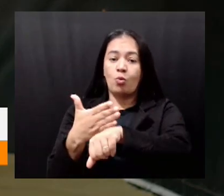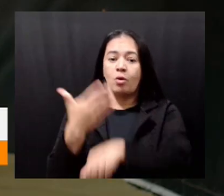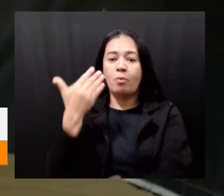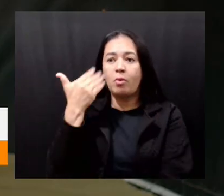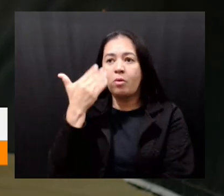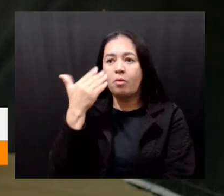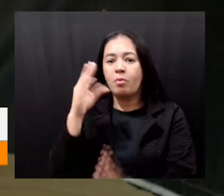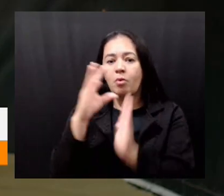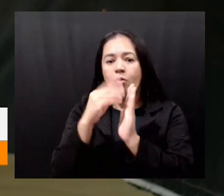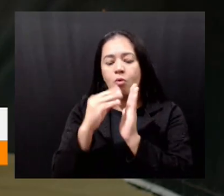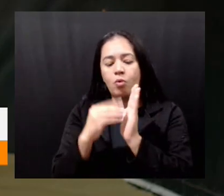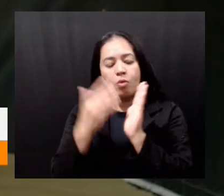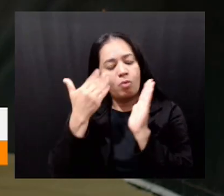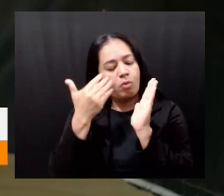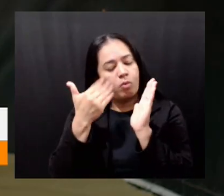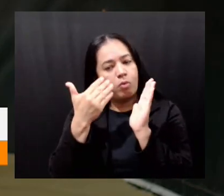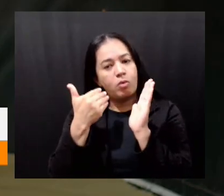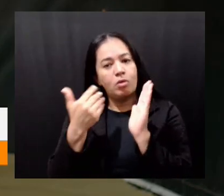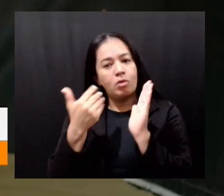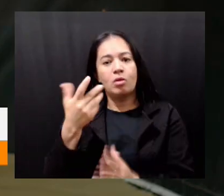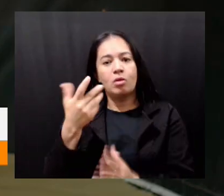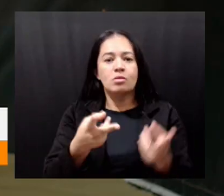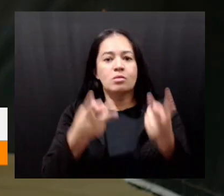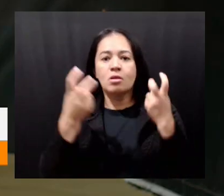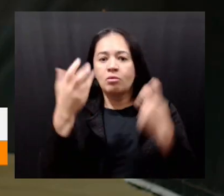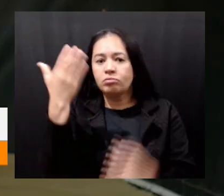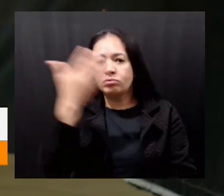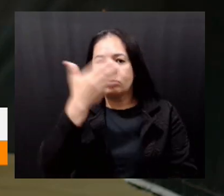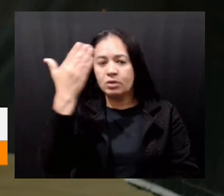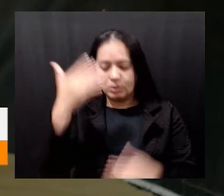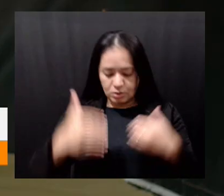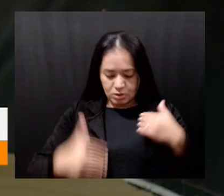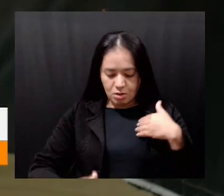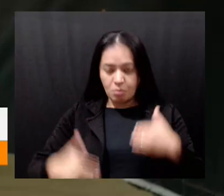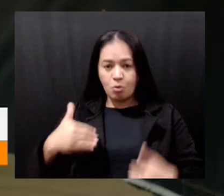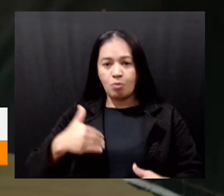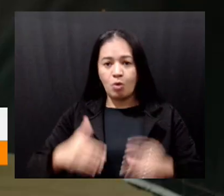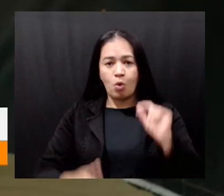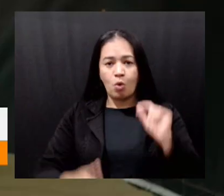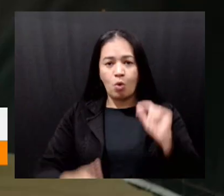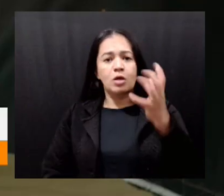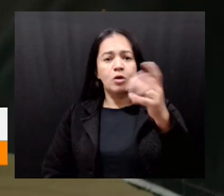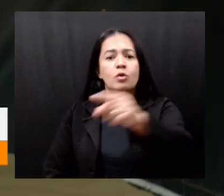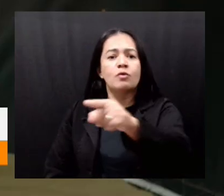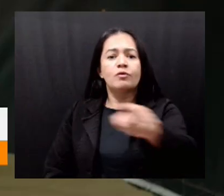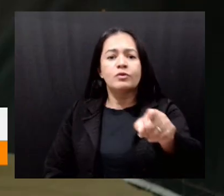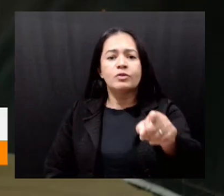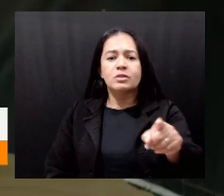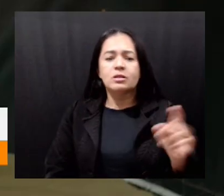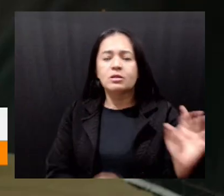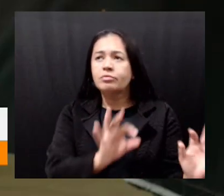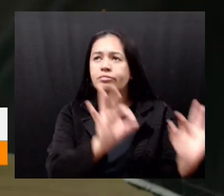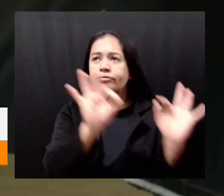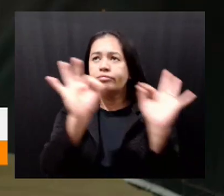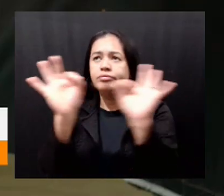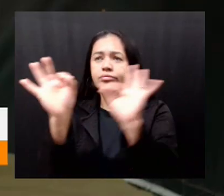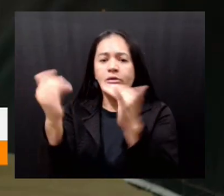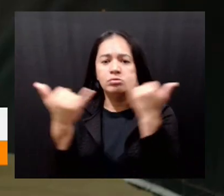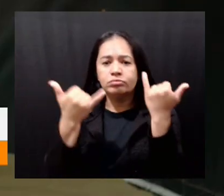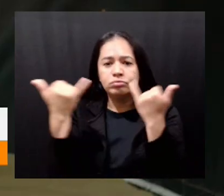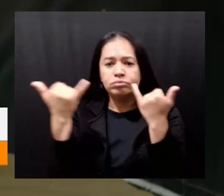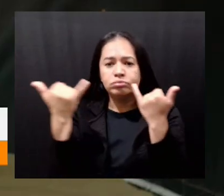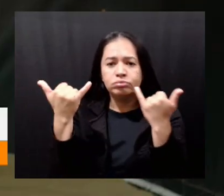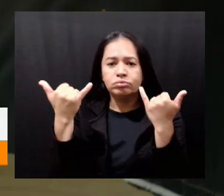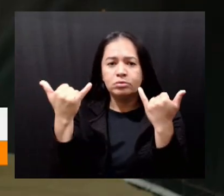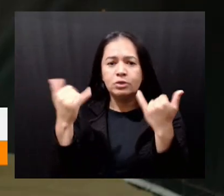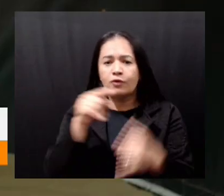nem percebem o corpo, né, o que acontece quando você vê esse tipo de notícia. E aí você falou das crianças, é a